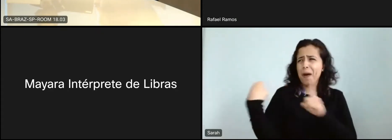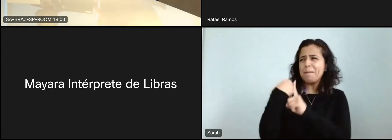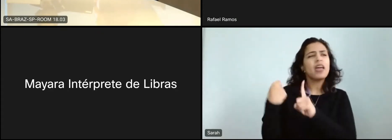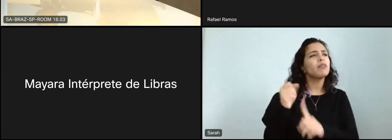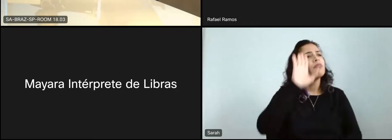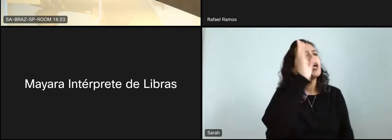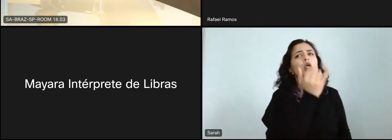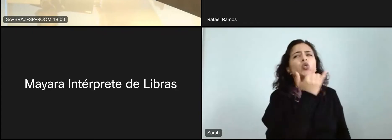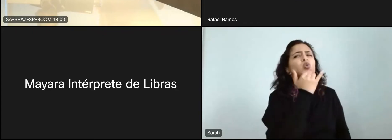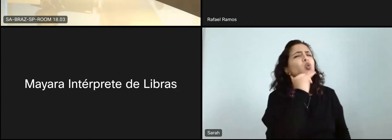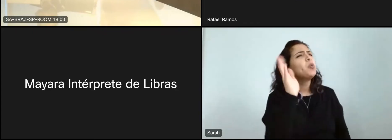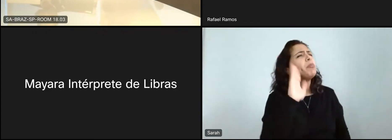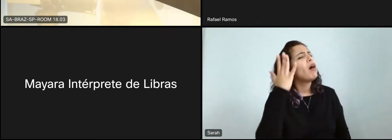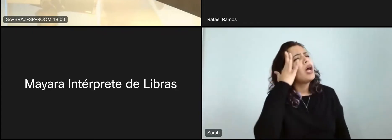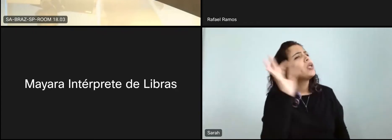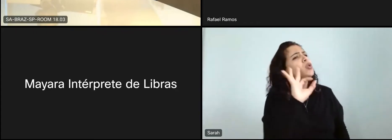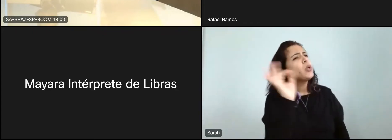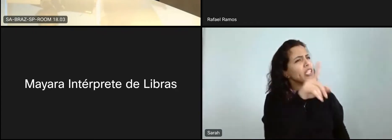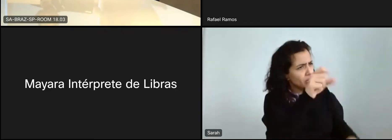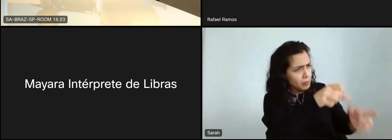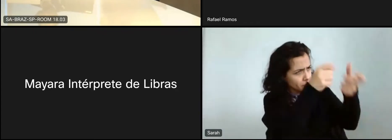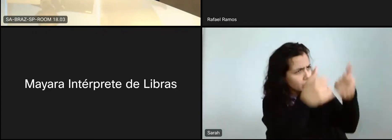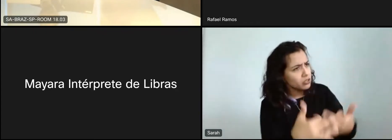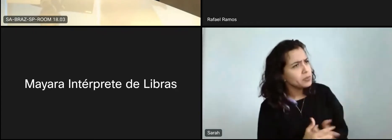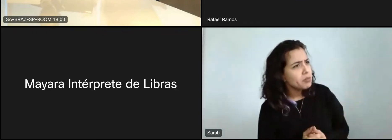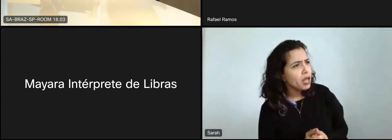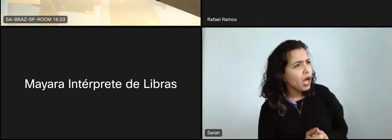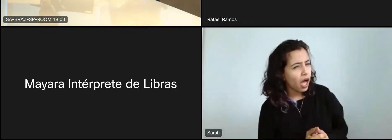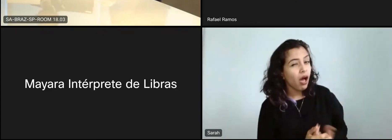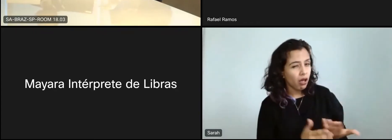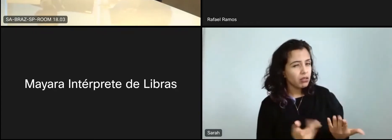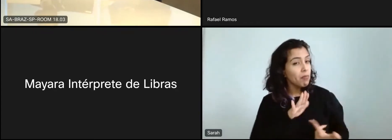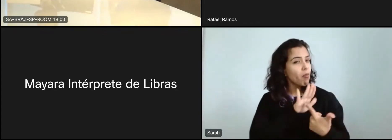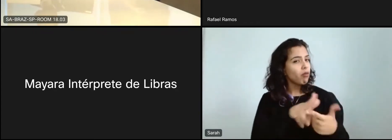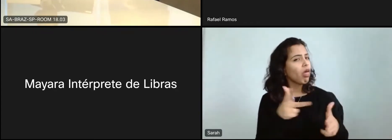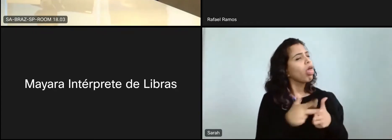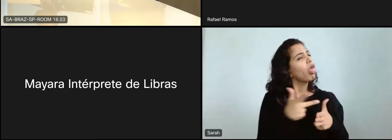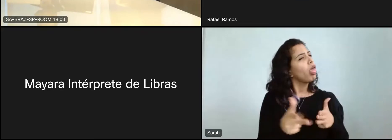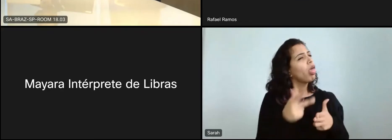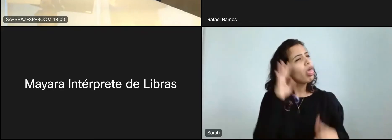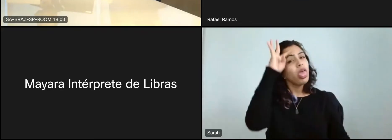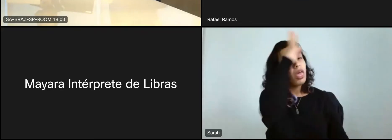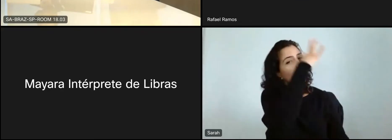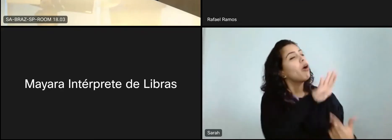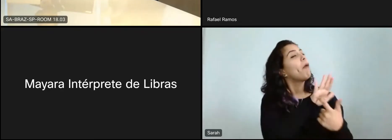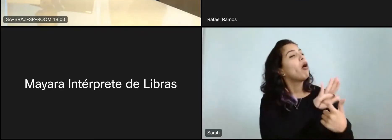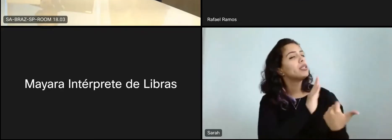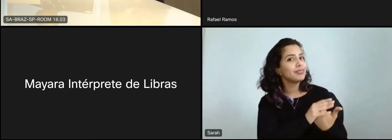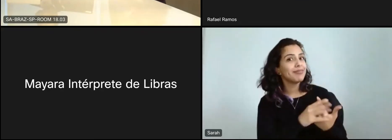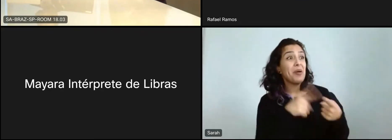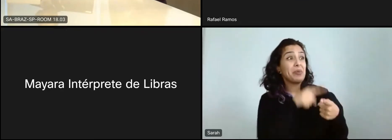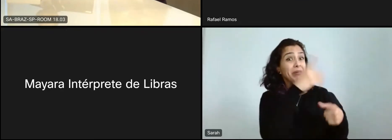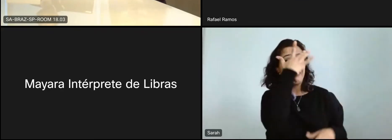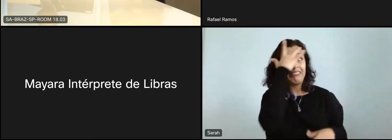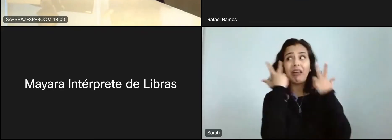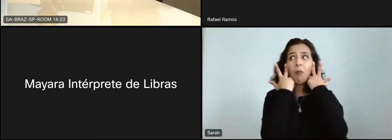começa a perceber, porque às vezes ela fala e ela não percebe. E é engraçado isso. Não é que a gente tá falando aqui e